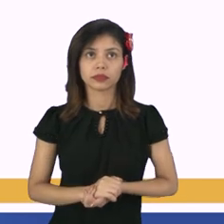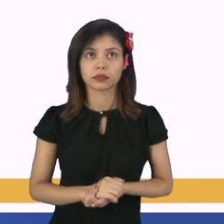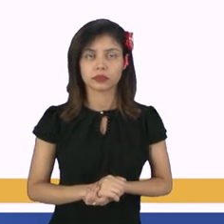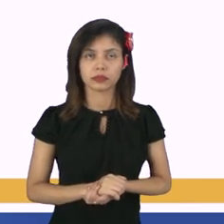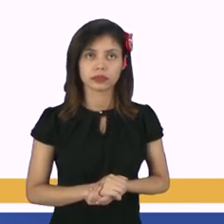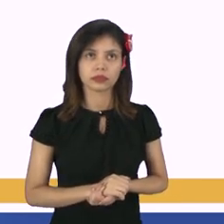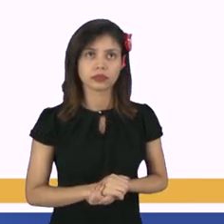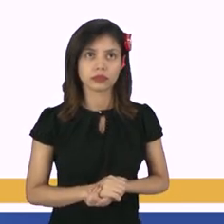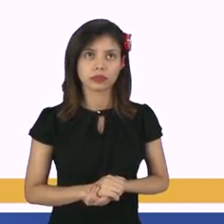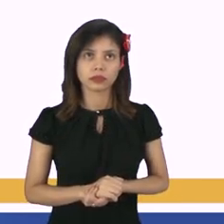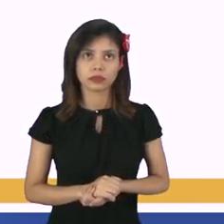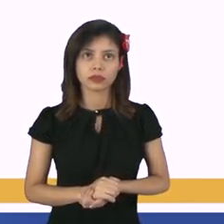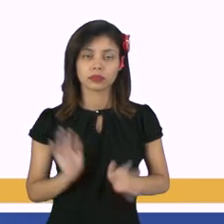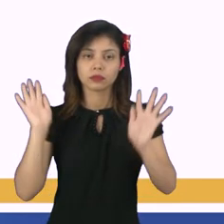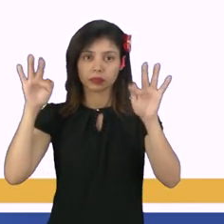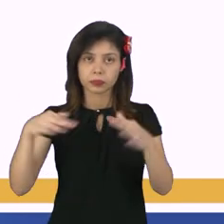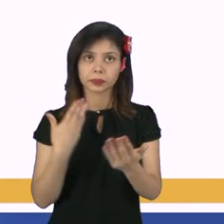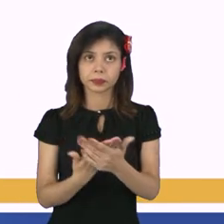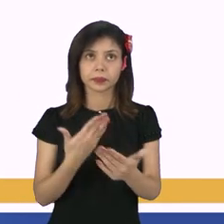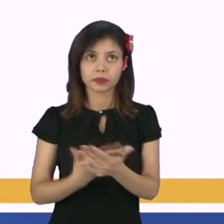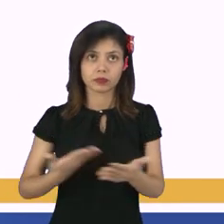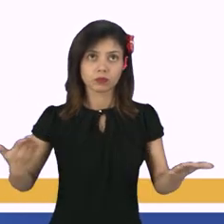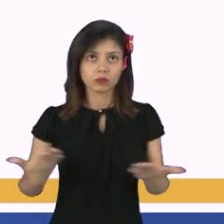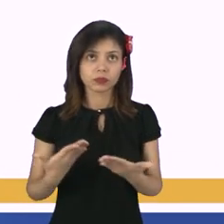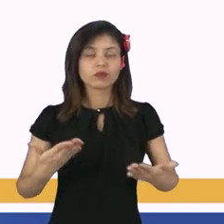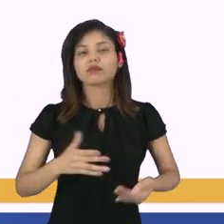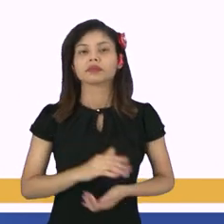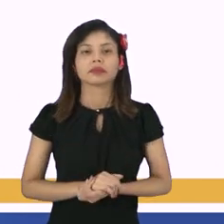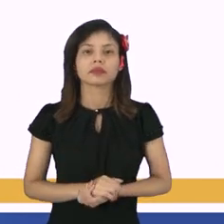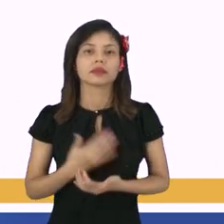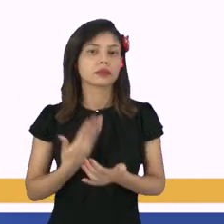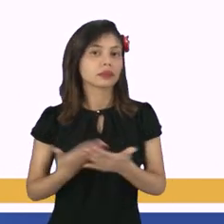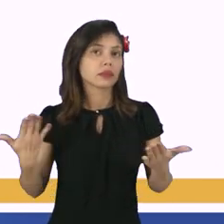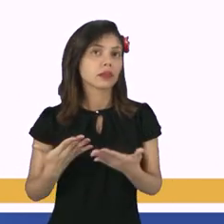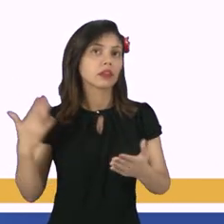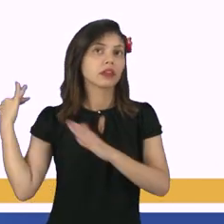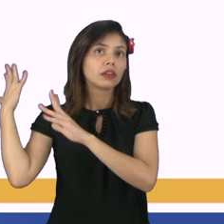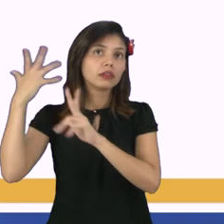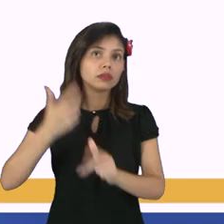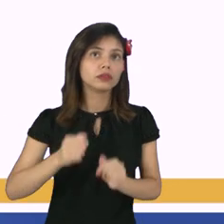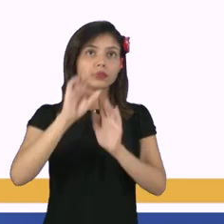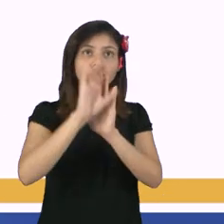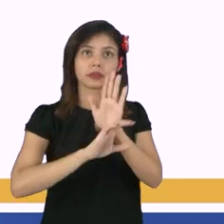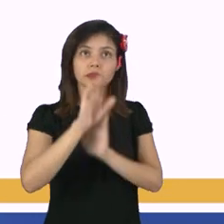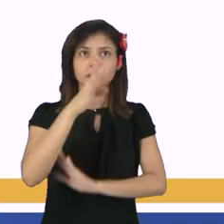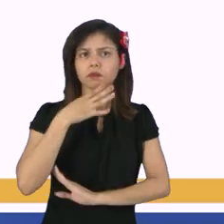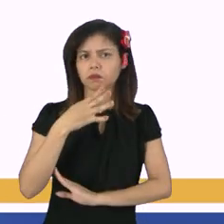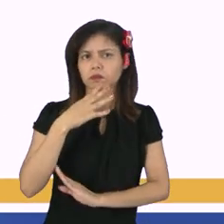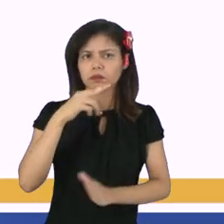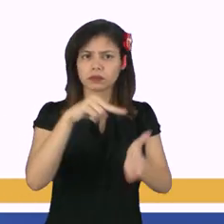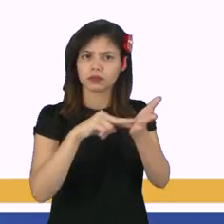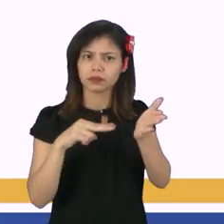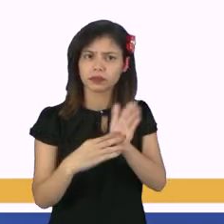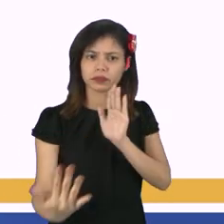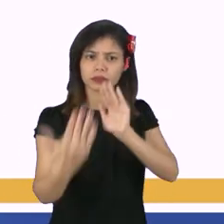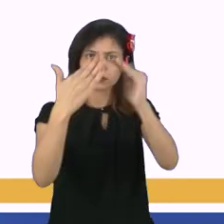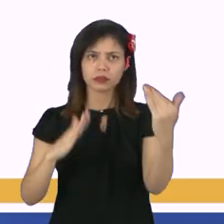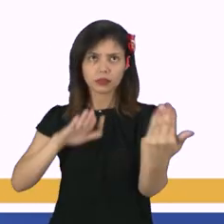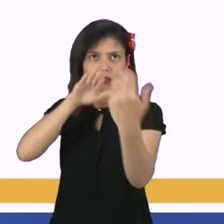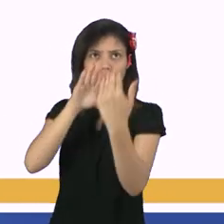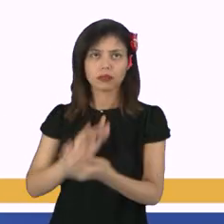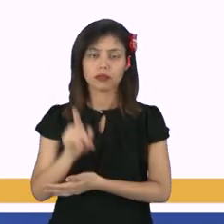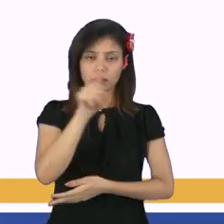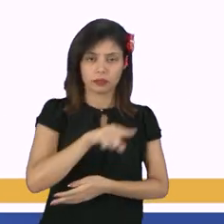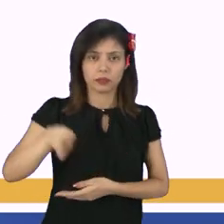4 bom então finalizando nossa aula né hoje nós retomamos o conteúdo de reconhecimento de prismas